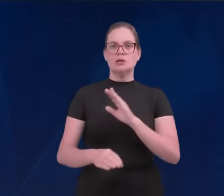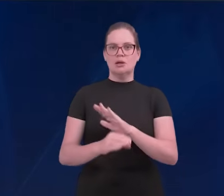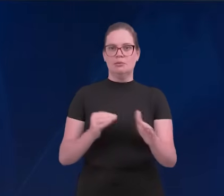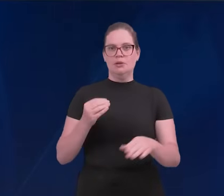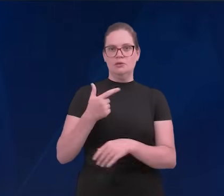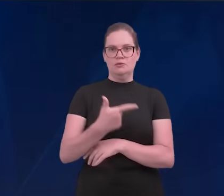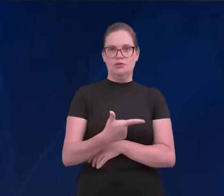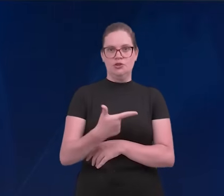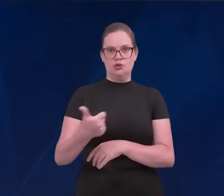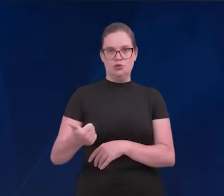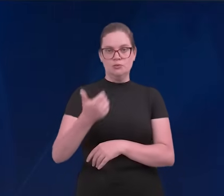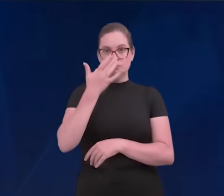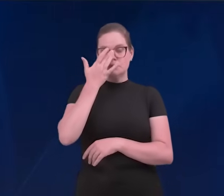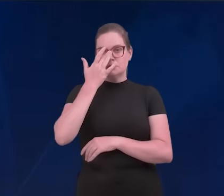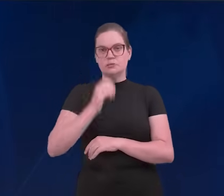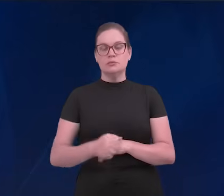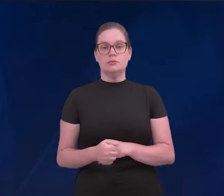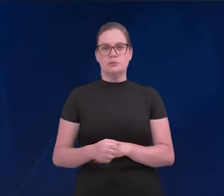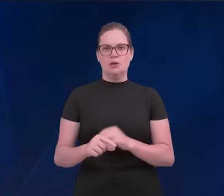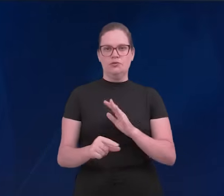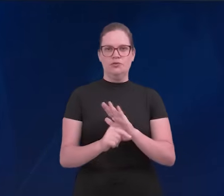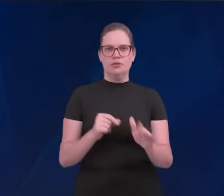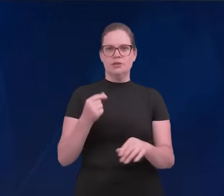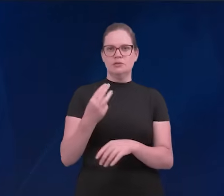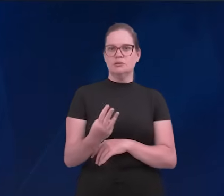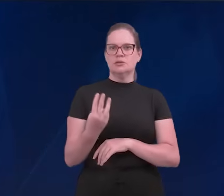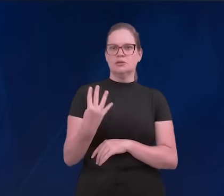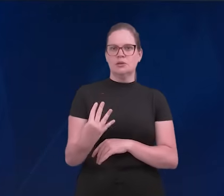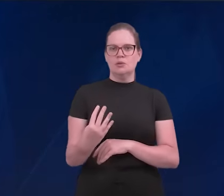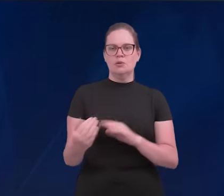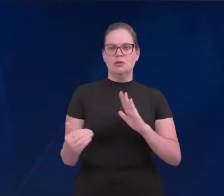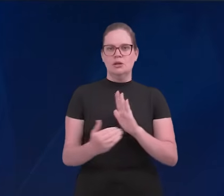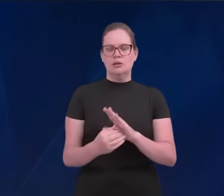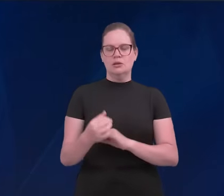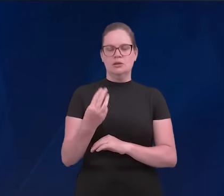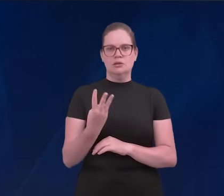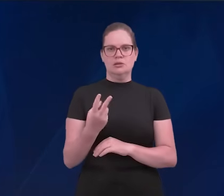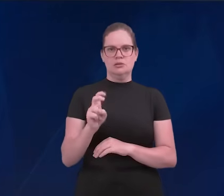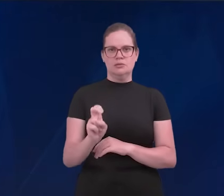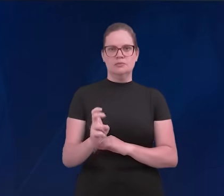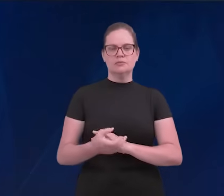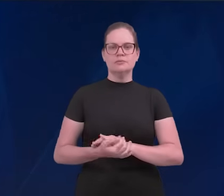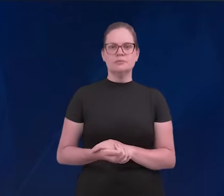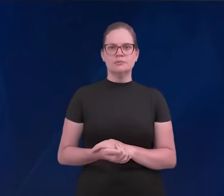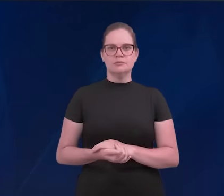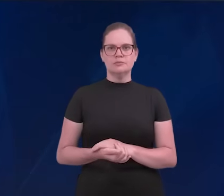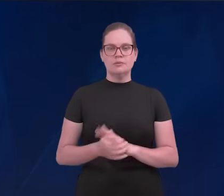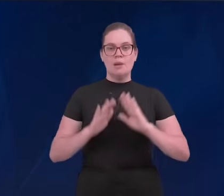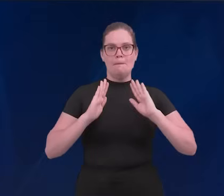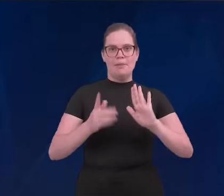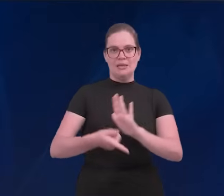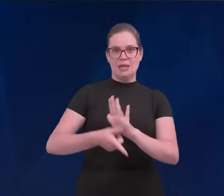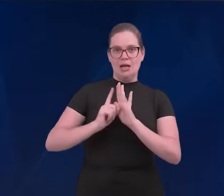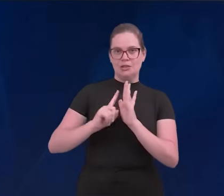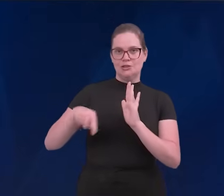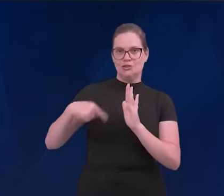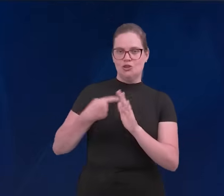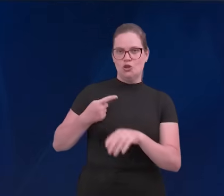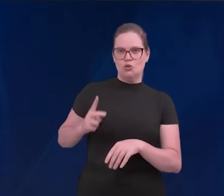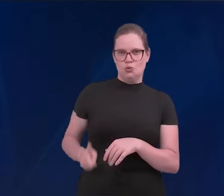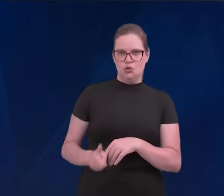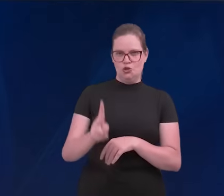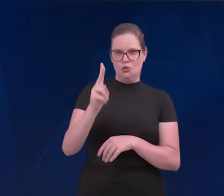capítulo 21, dos versos 34 a 35. Mas antes de